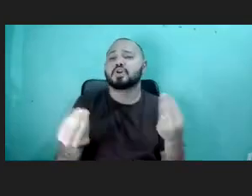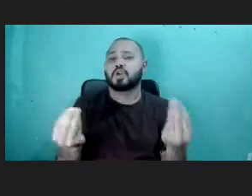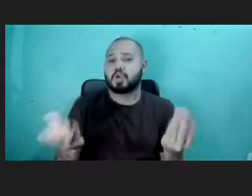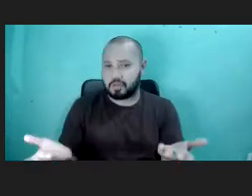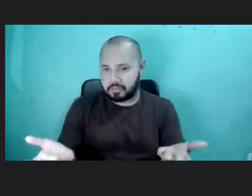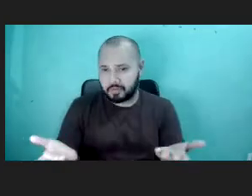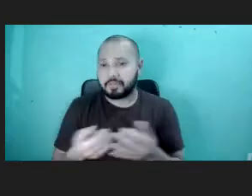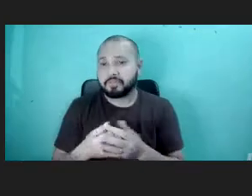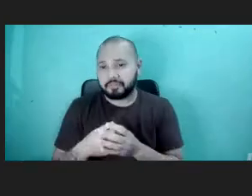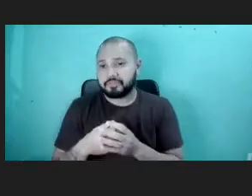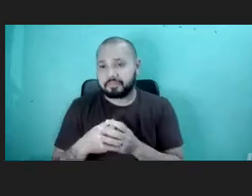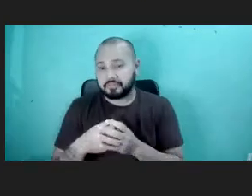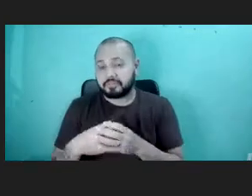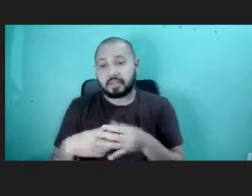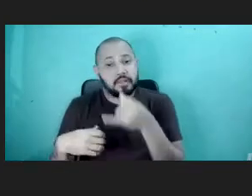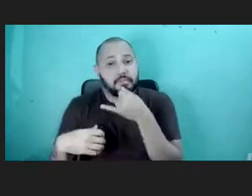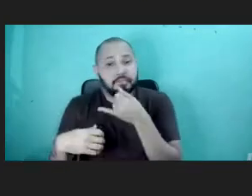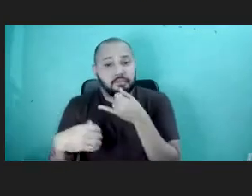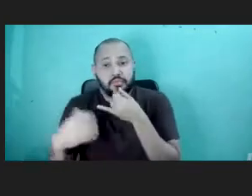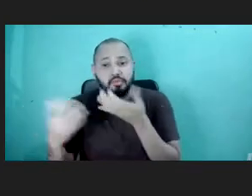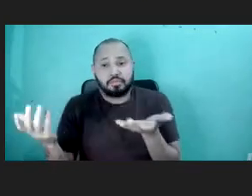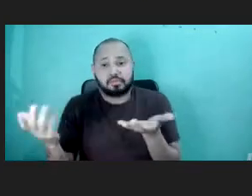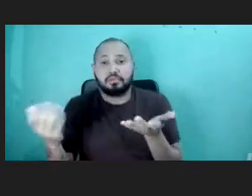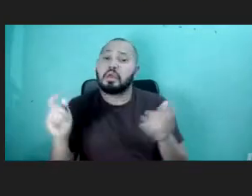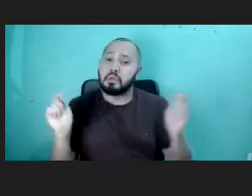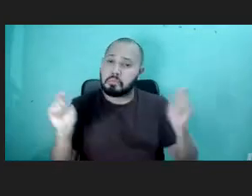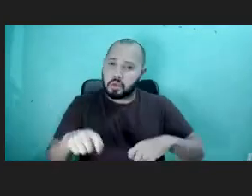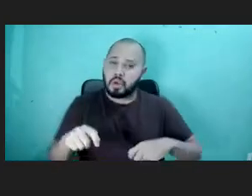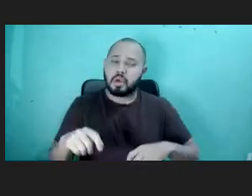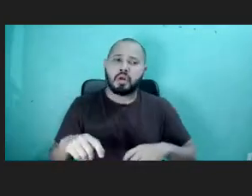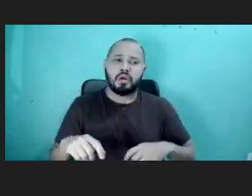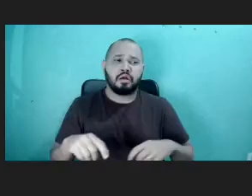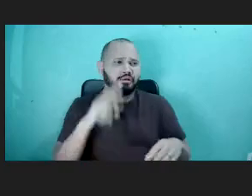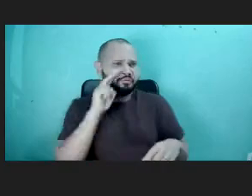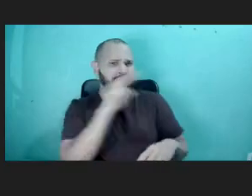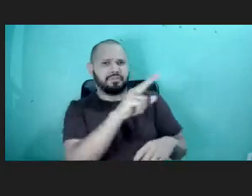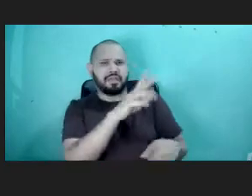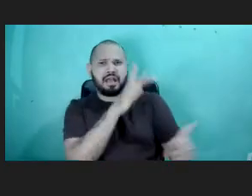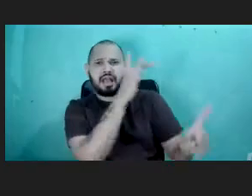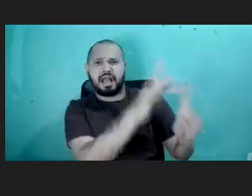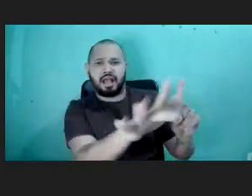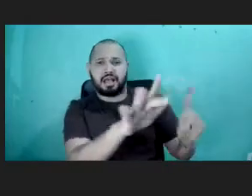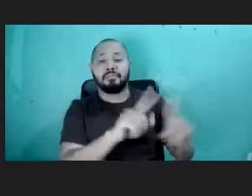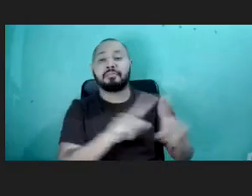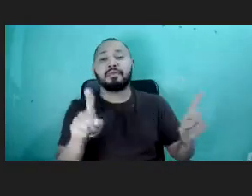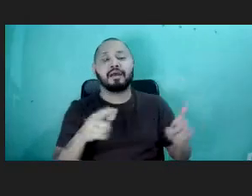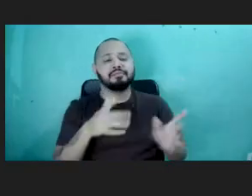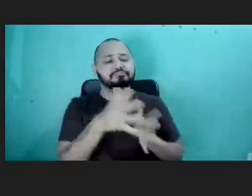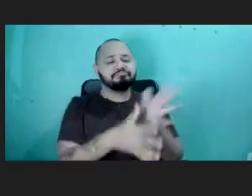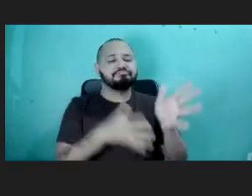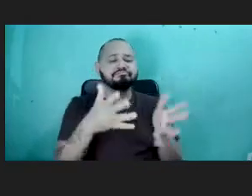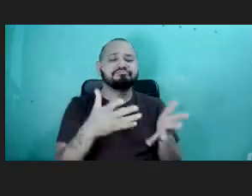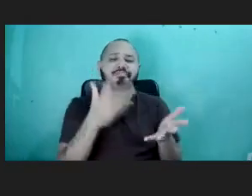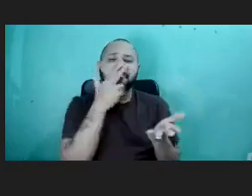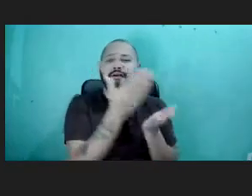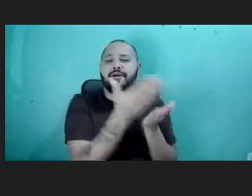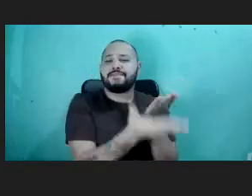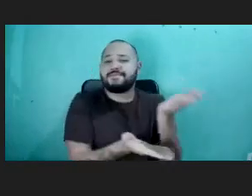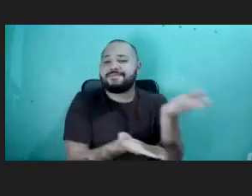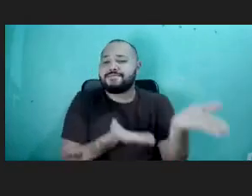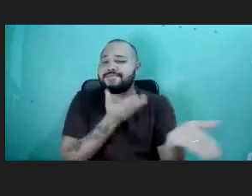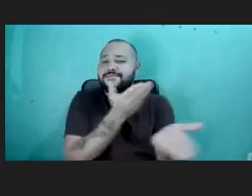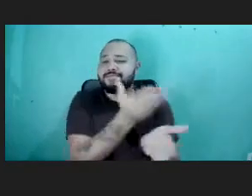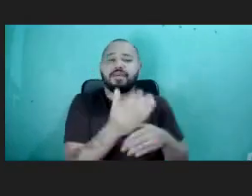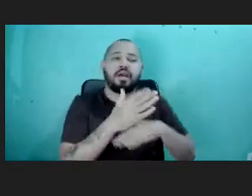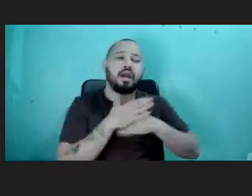Porque eu posso, por exemplo, ser extremamente capacitista com alguém, mas estar falando com a voz doce, com a voz fina, com uma voz calma,